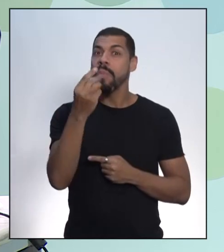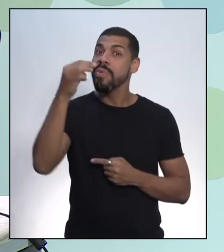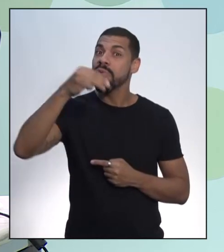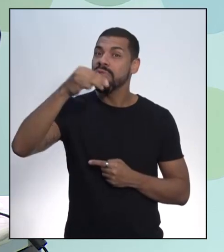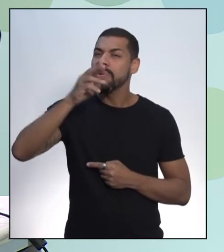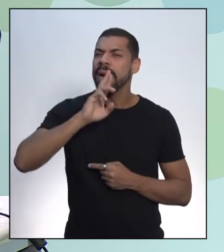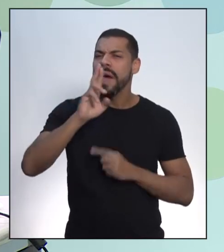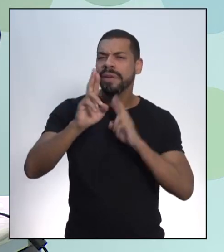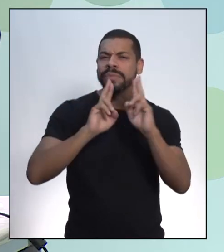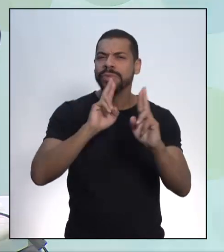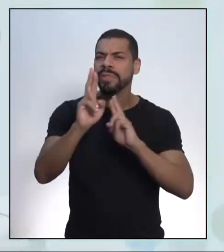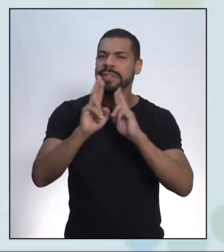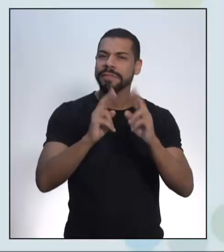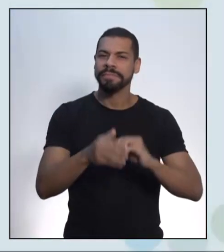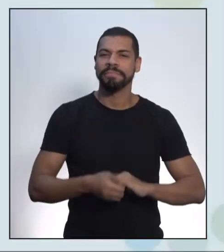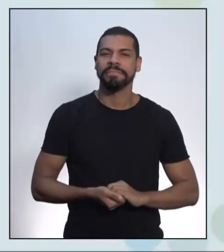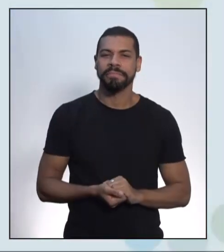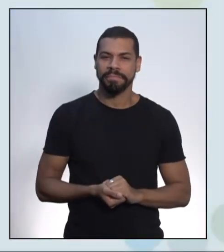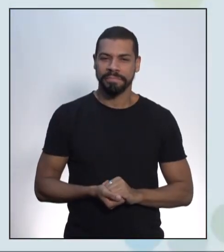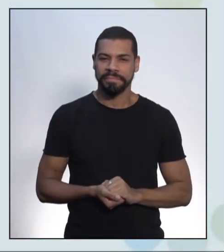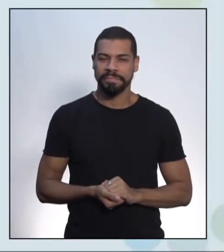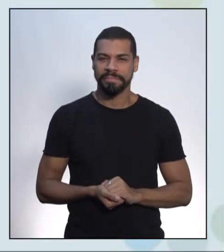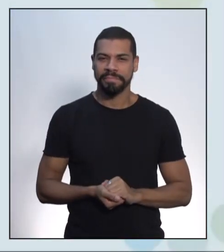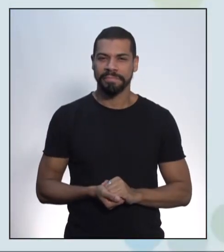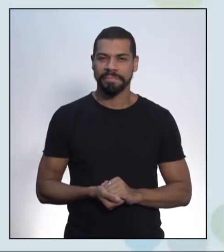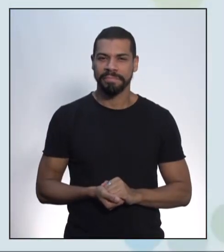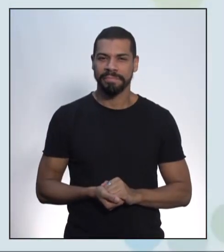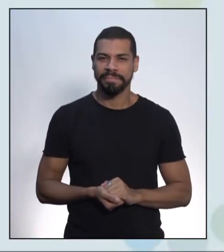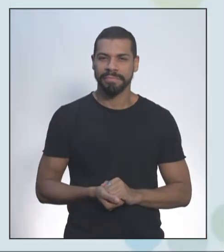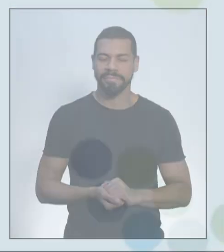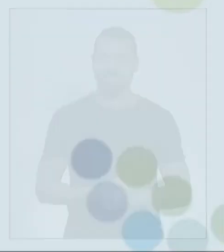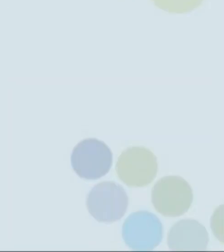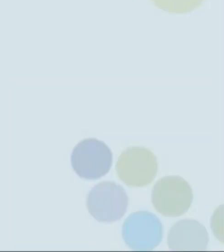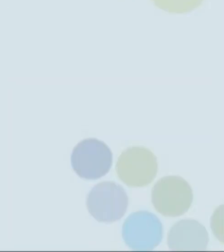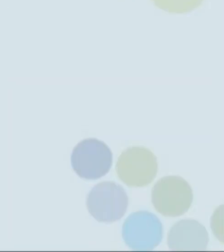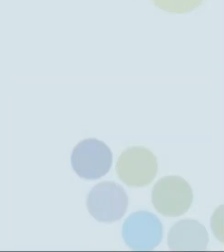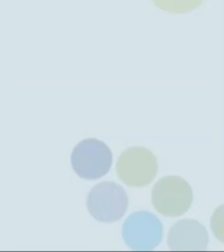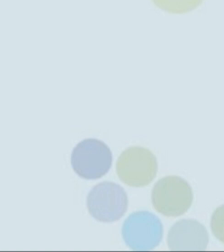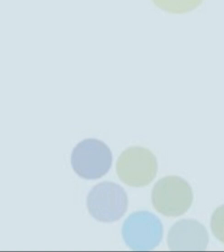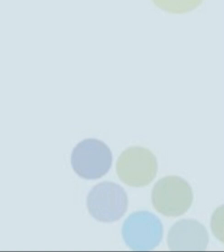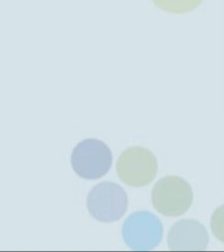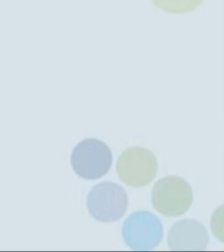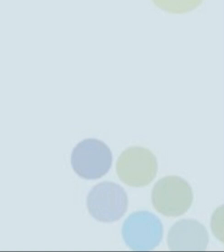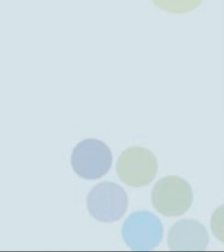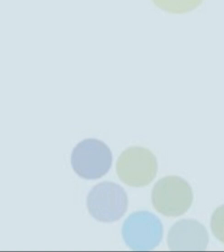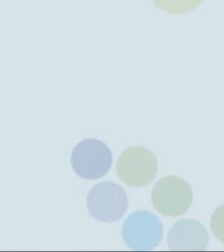vocês colocar para a gente essas questões.